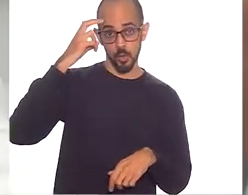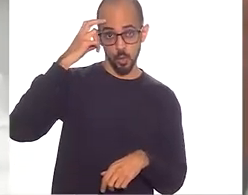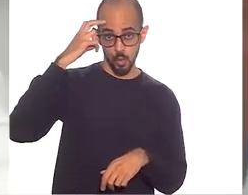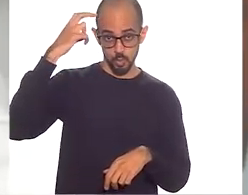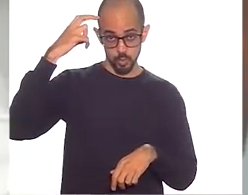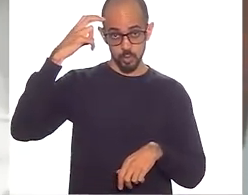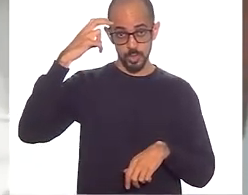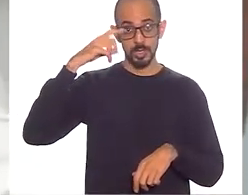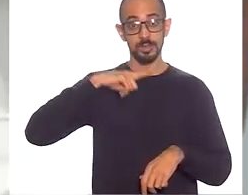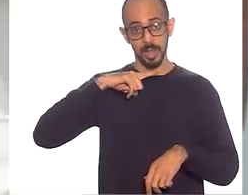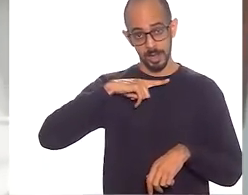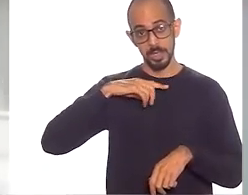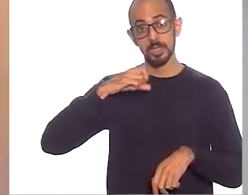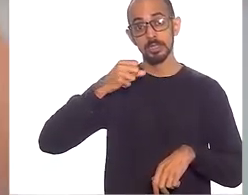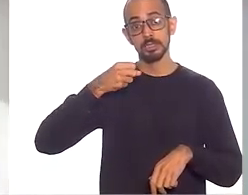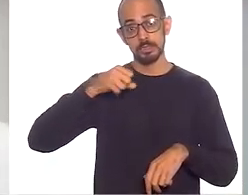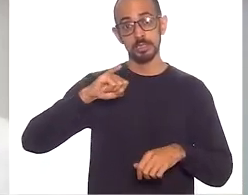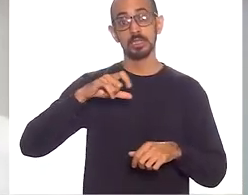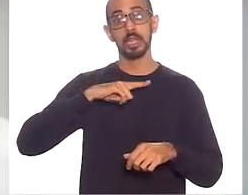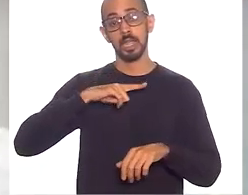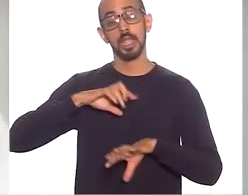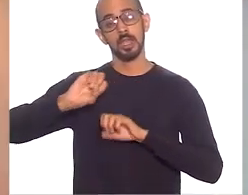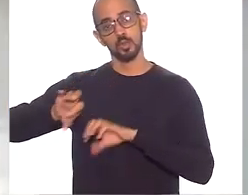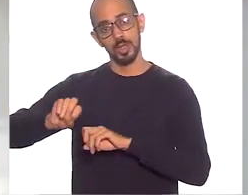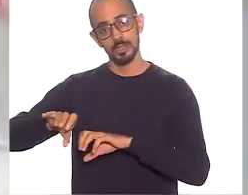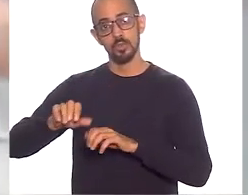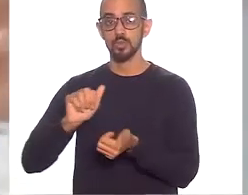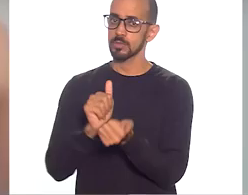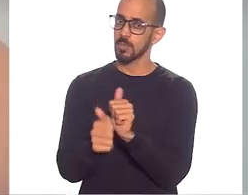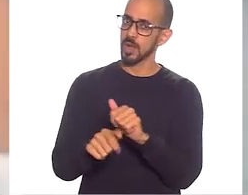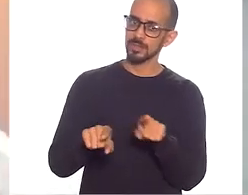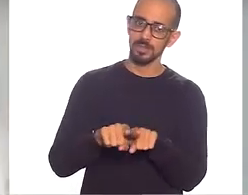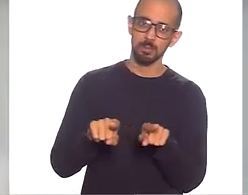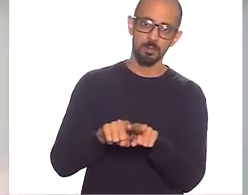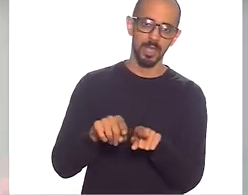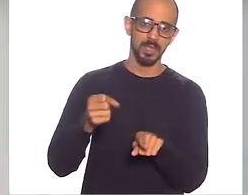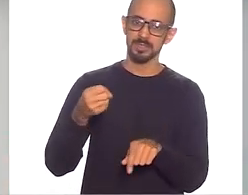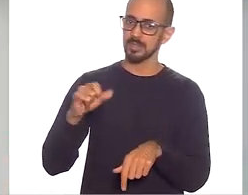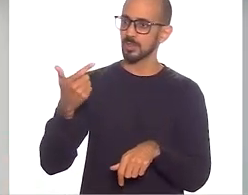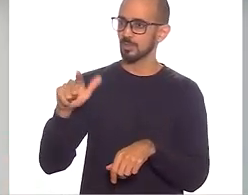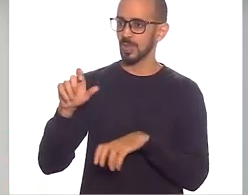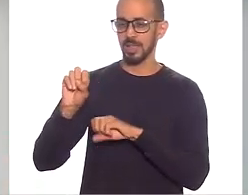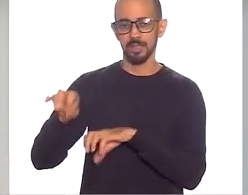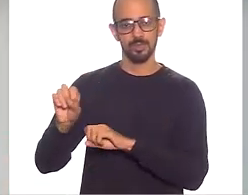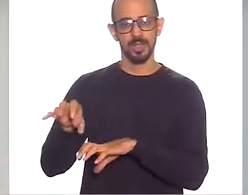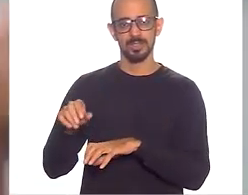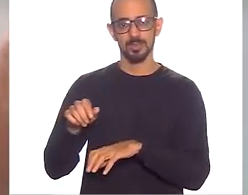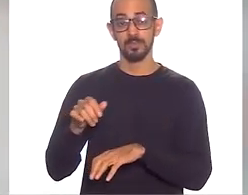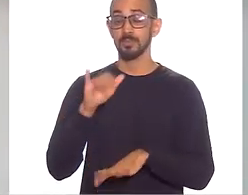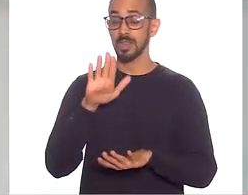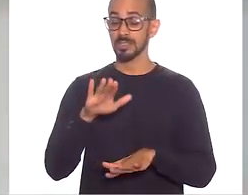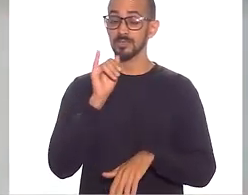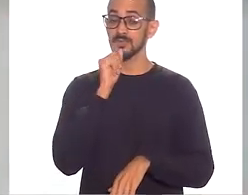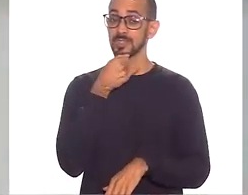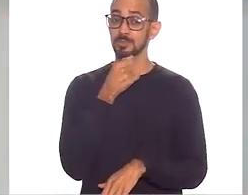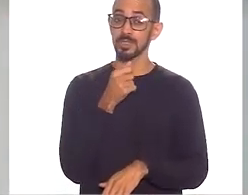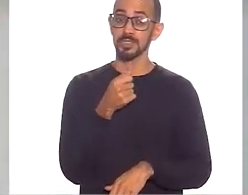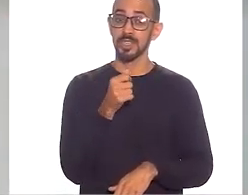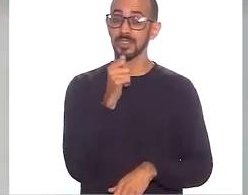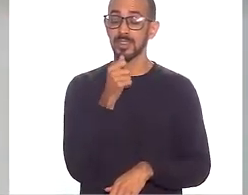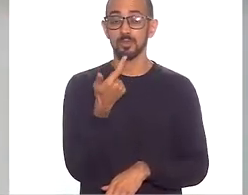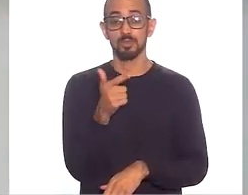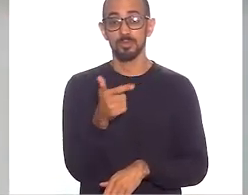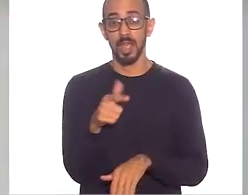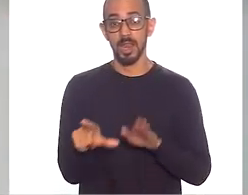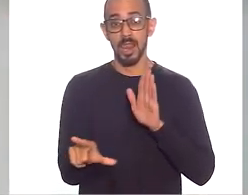só a cultura se tiver educação, só a esporte se tiver, né? Tudo começa na educação. E, infelizmente, a gente